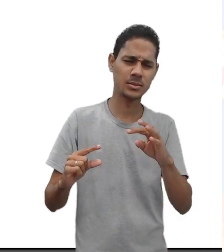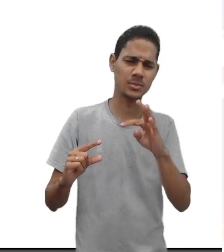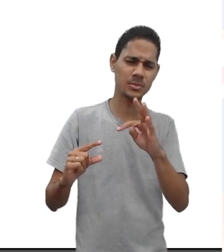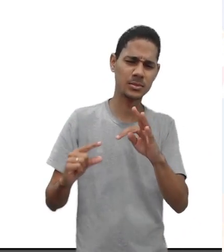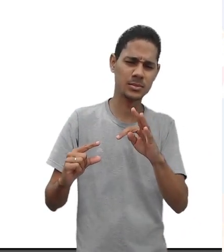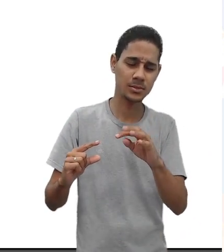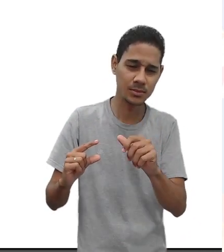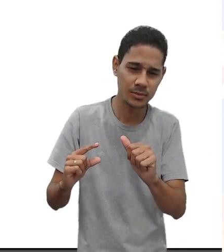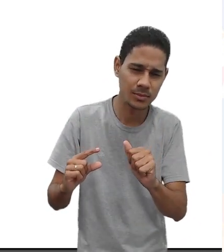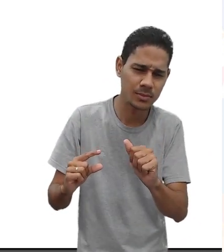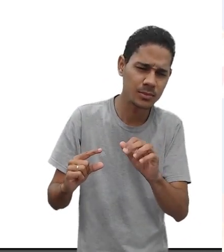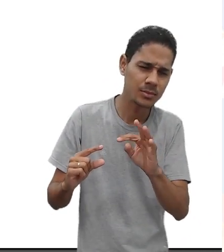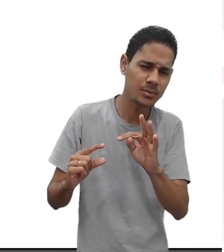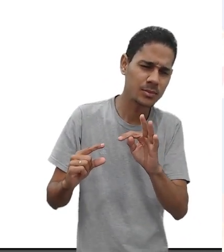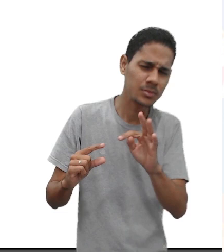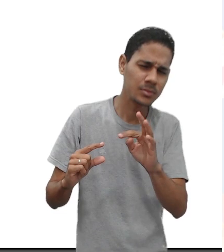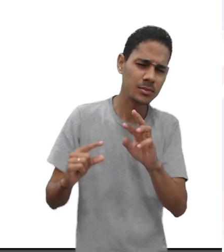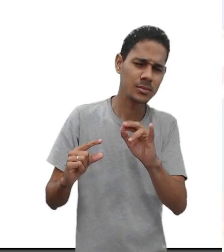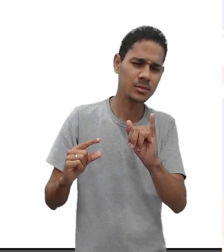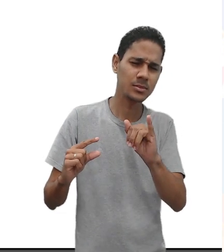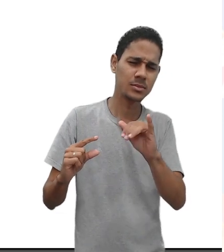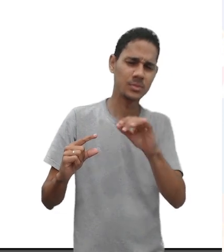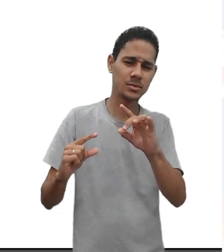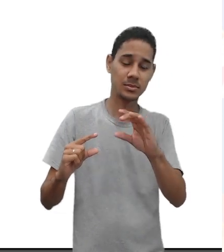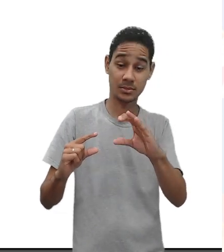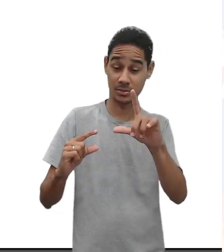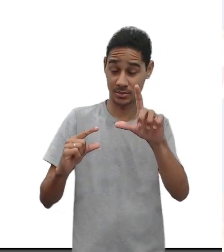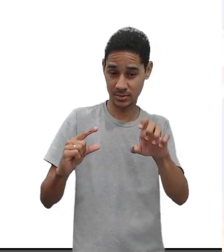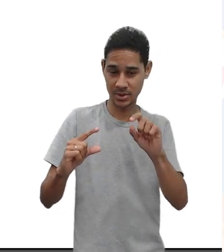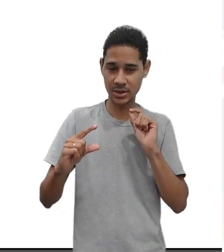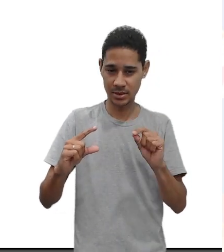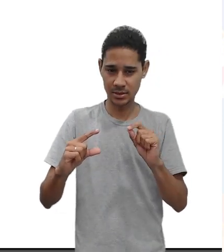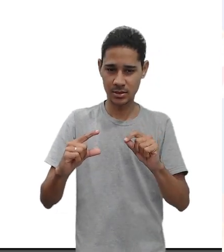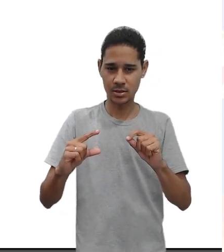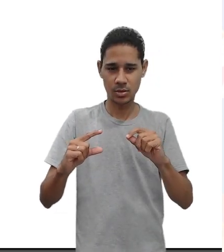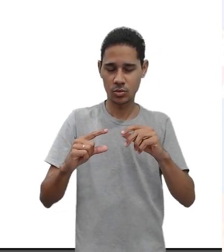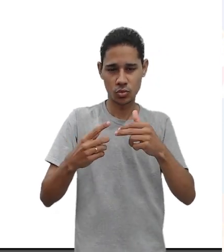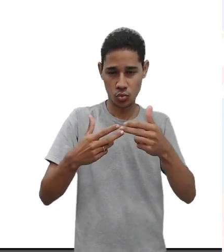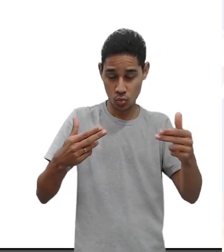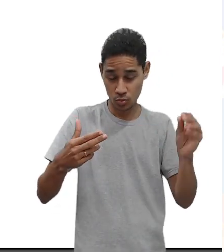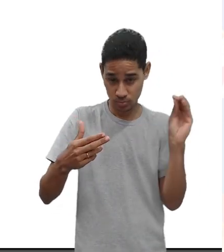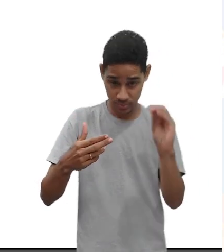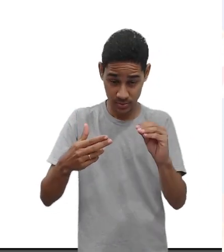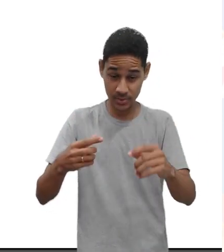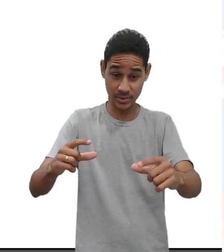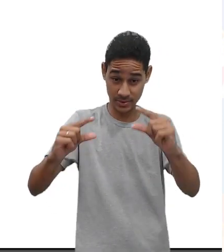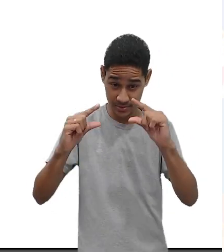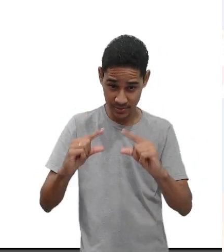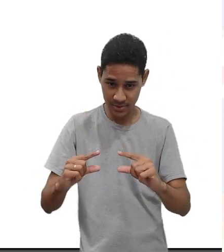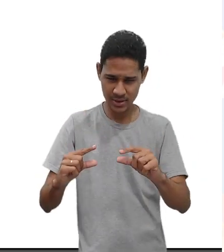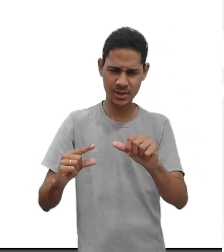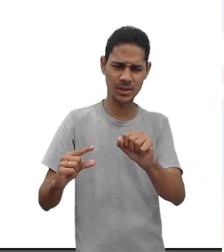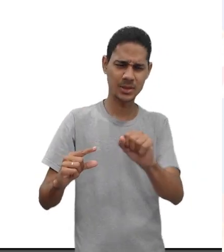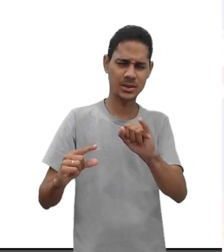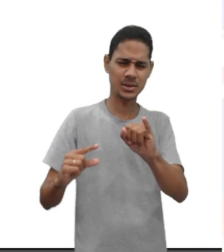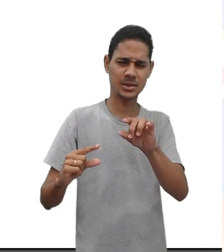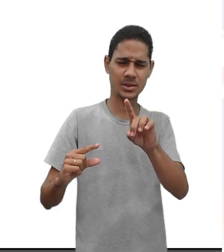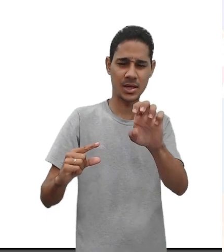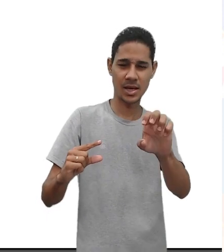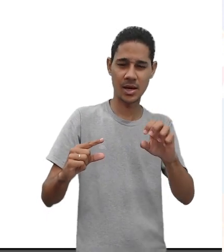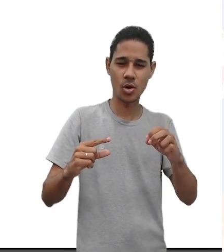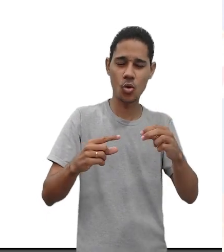para conteúdo independente autônomo. A side é utilizado para conteúdo relacionado, mas não